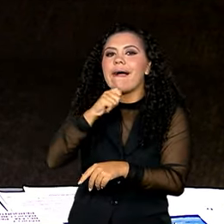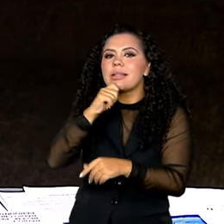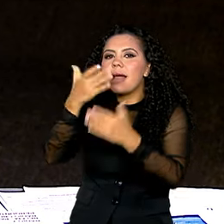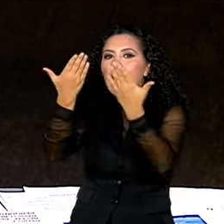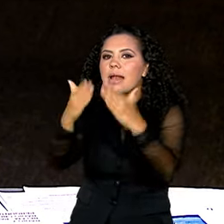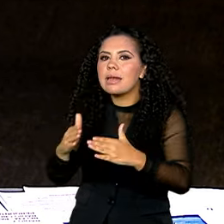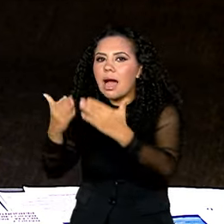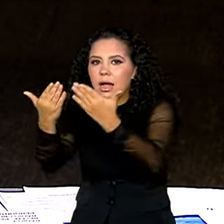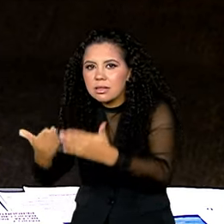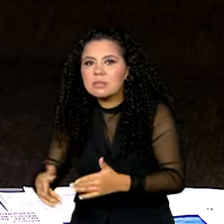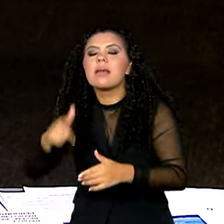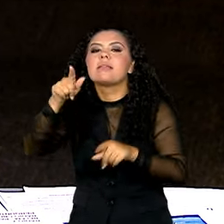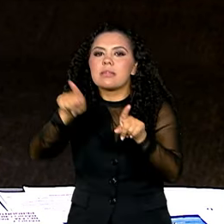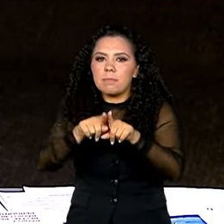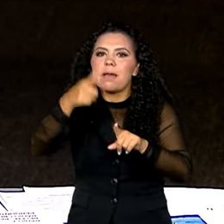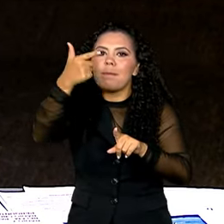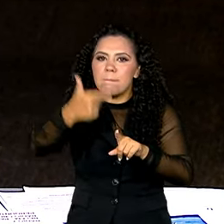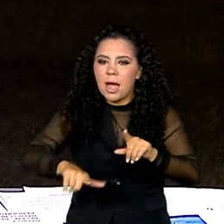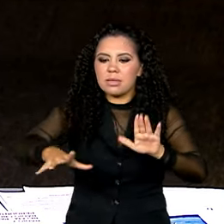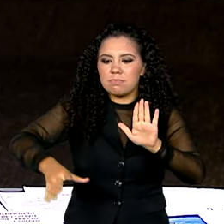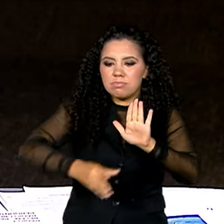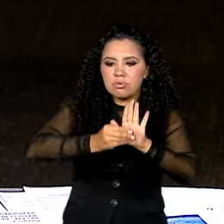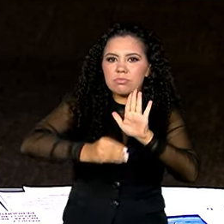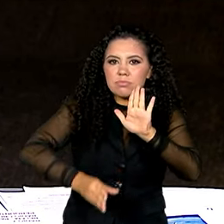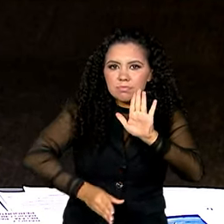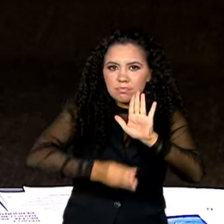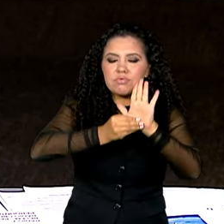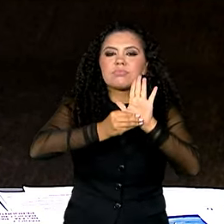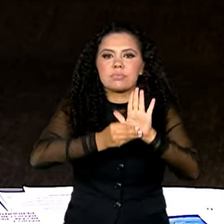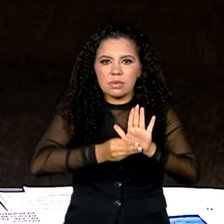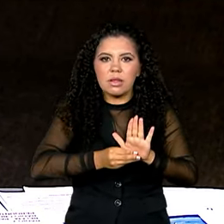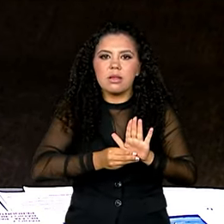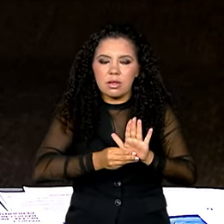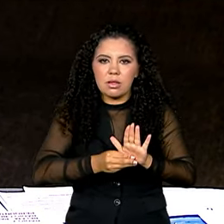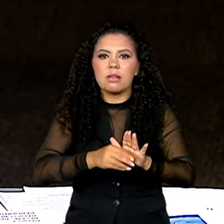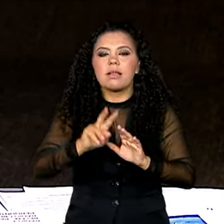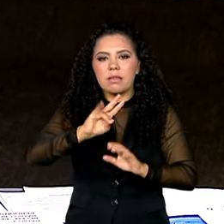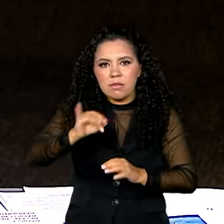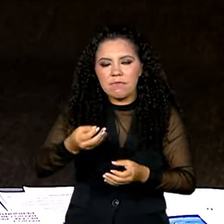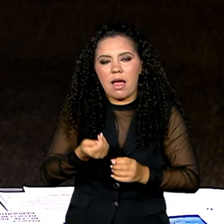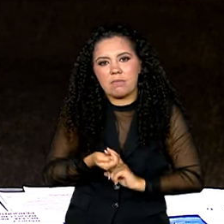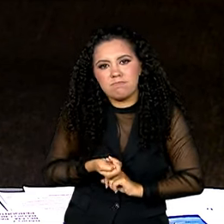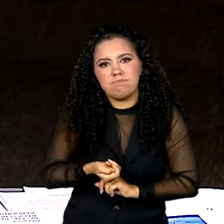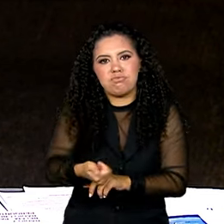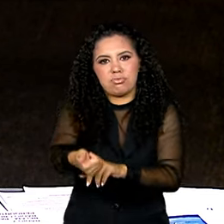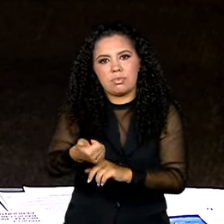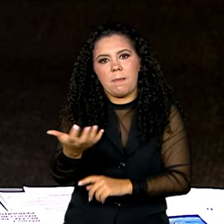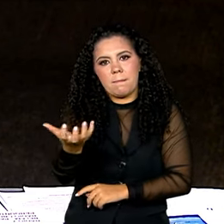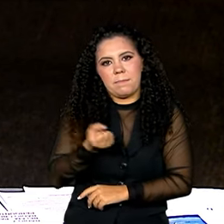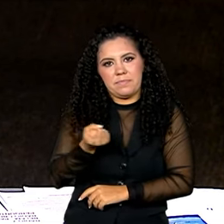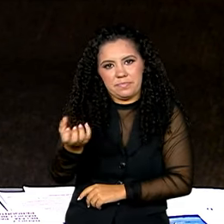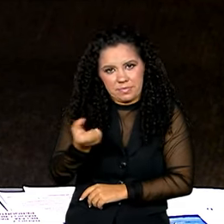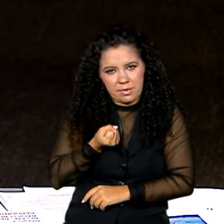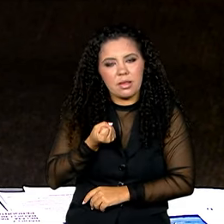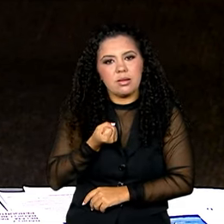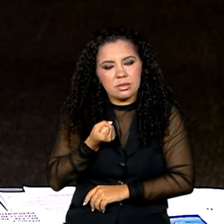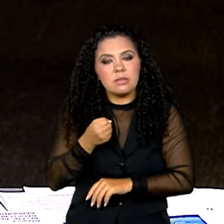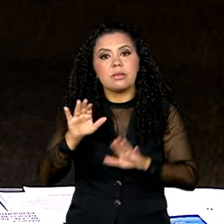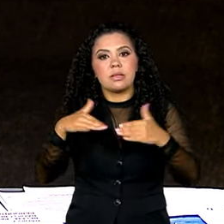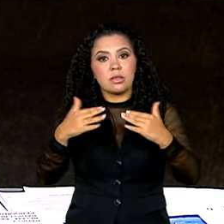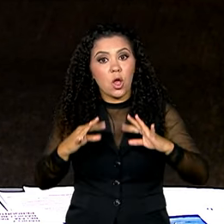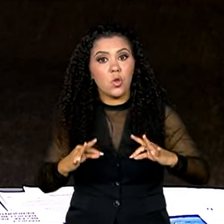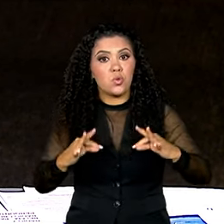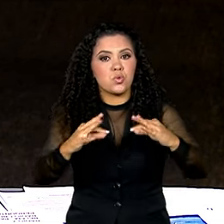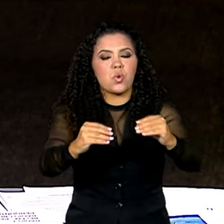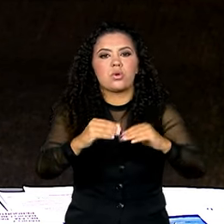incluídos e os pescadores desses municípios serão também atendidos com o auxílio de R$ 2.600. Todos os pescadores do